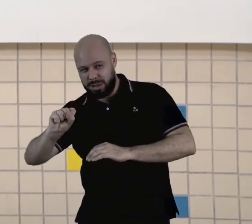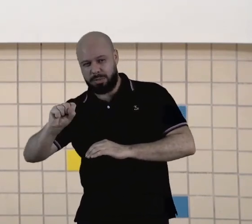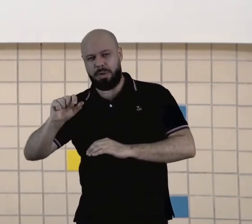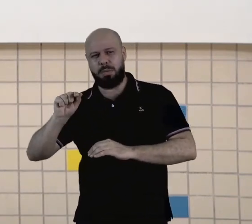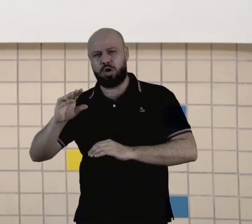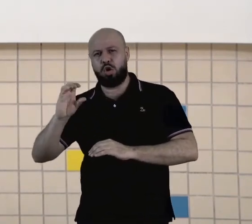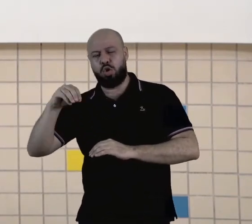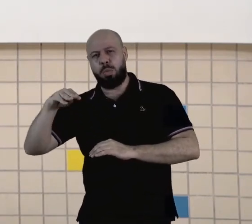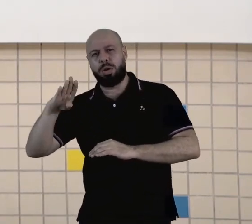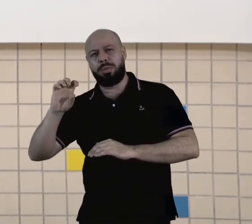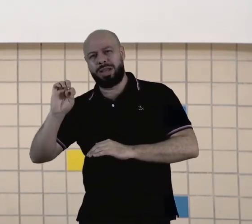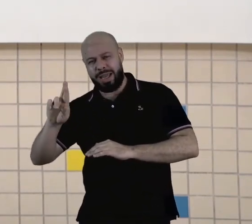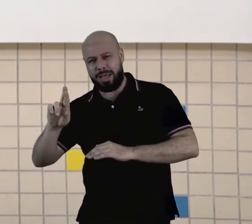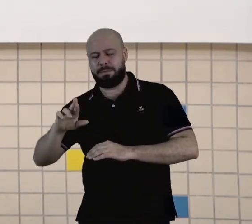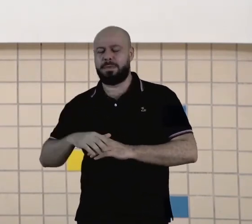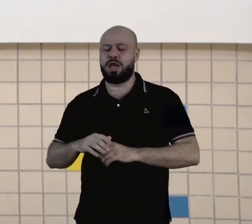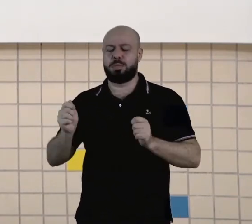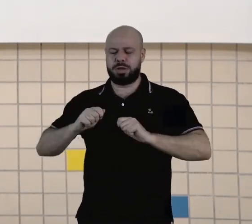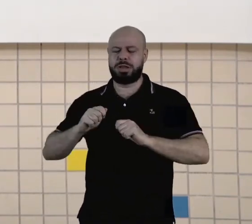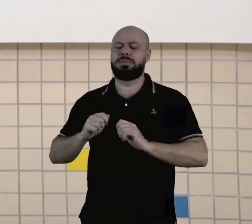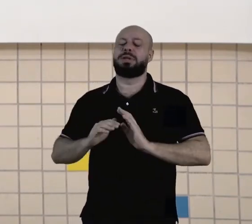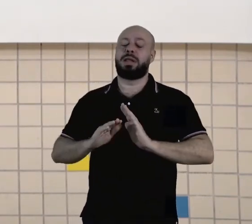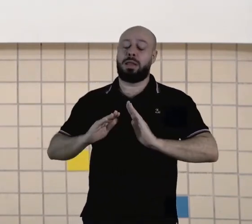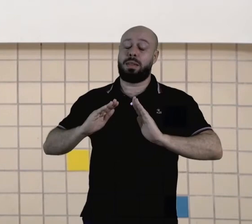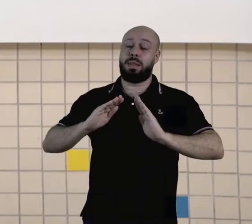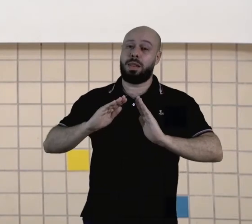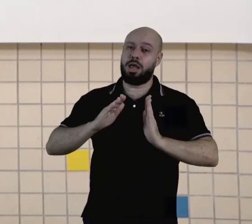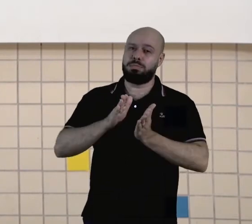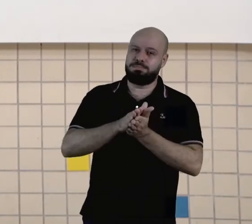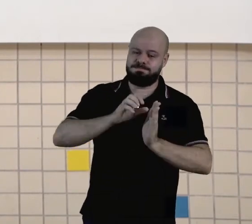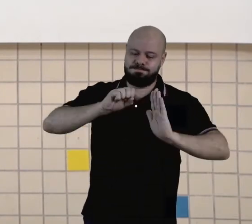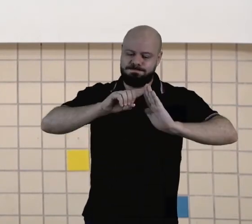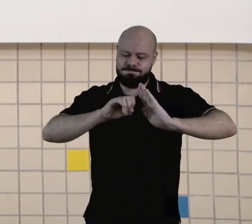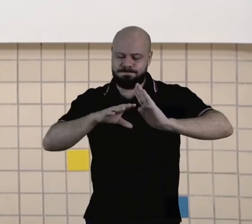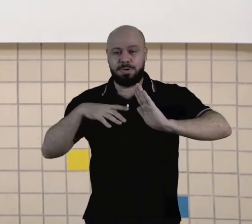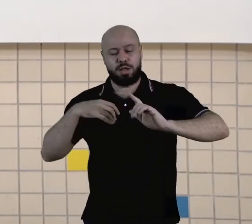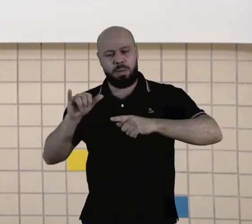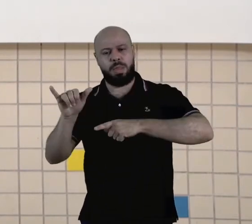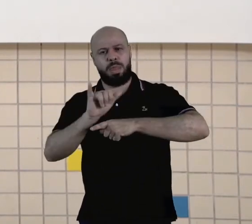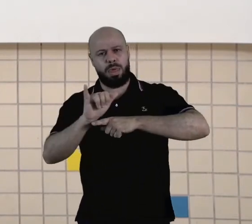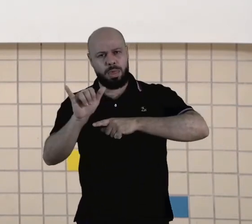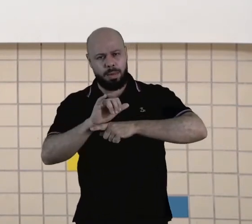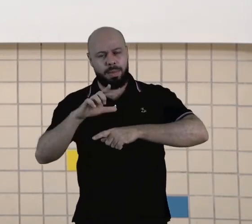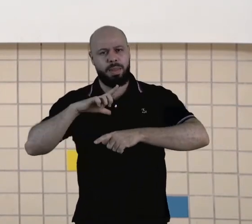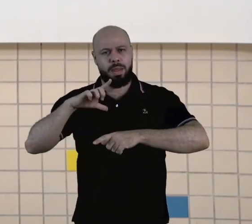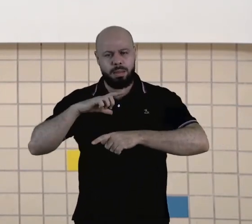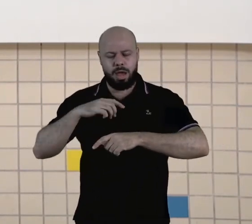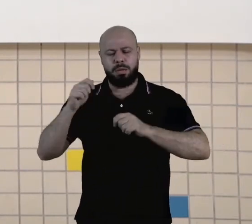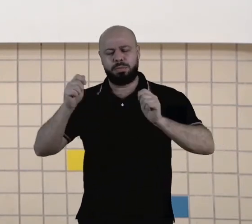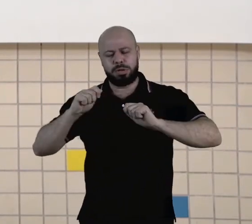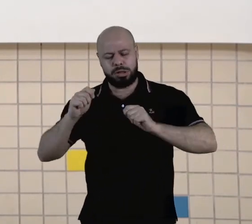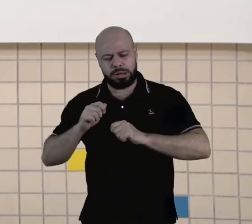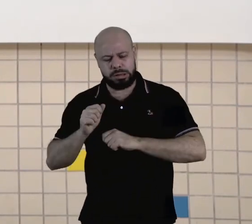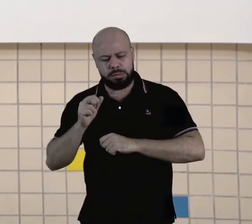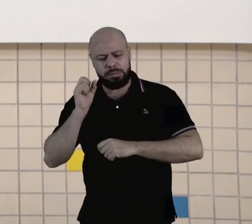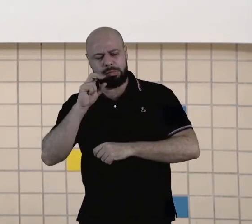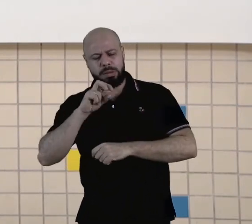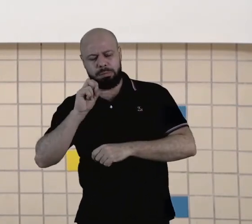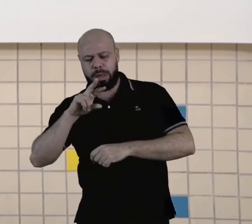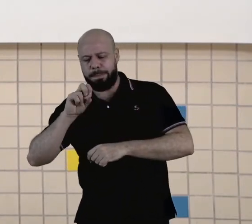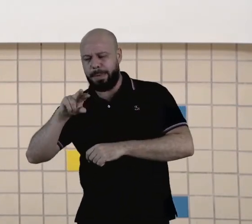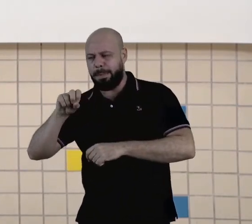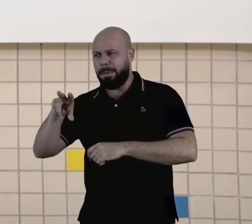educacau.palmas.com.br. Acesse a nossa plataforma. Também tem o nosso canal no YouTube, Palmas Homeschool. Acesse os